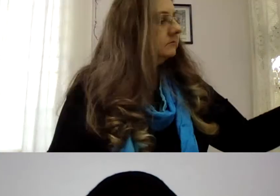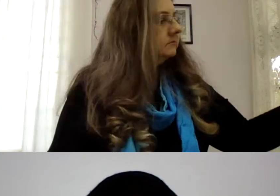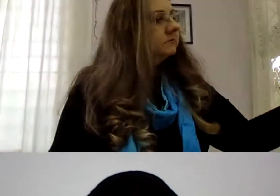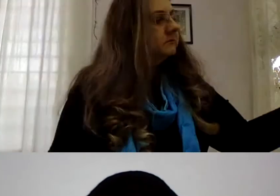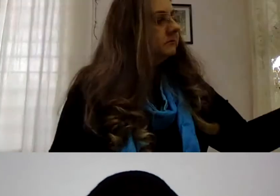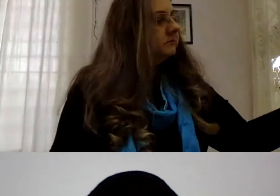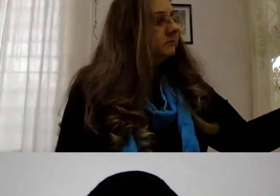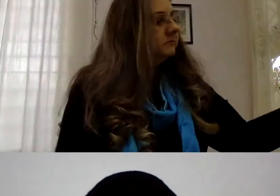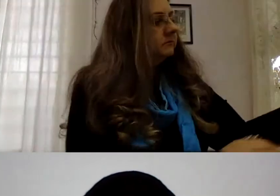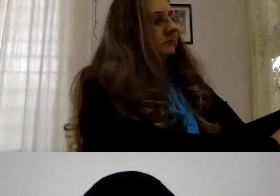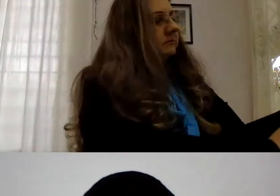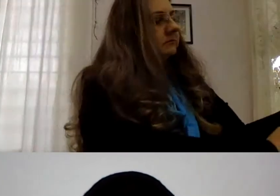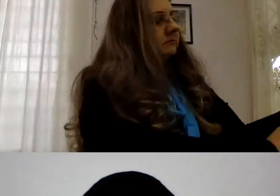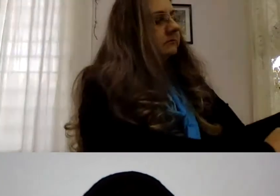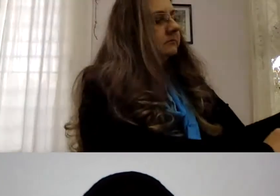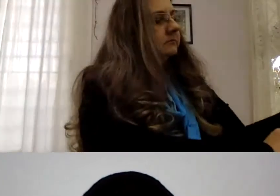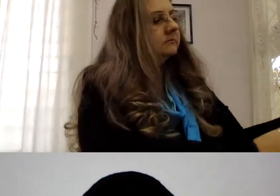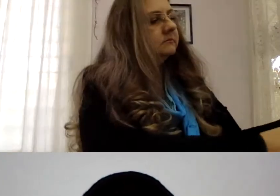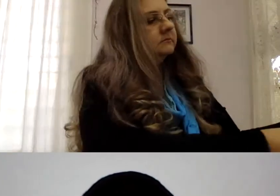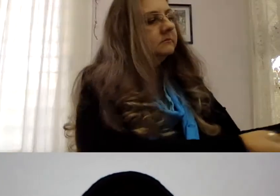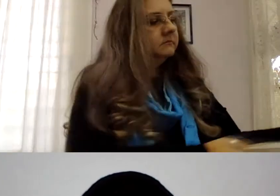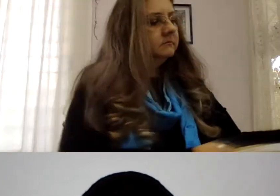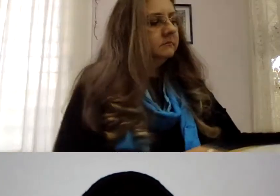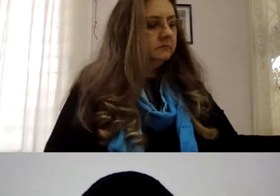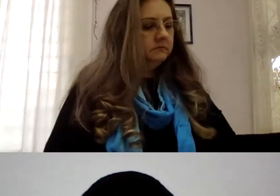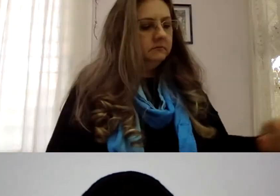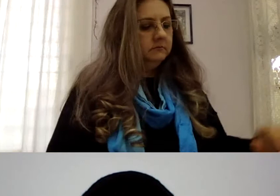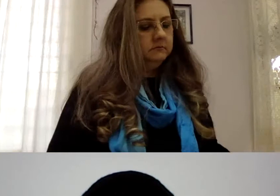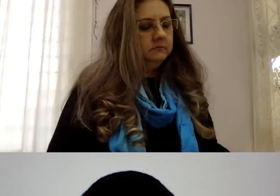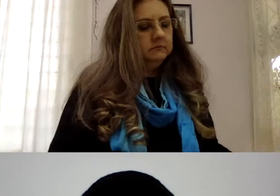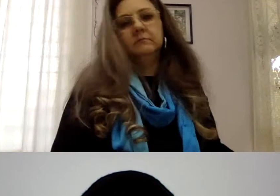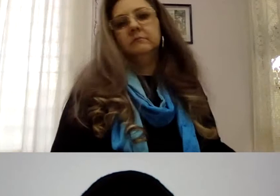eram, obviamente, seres, eram vegetais, e, portanto,